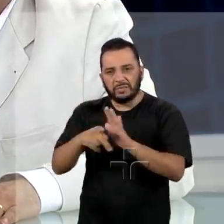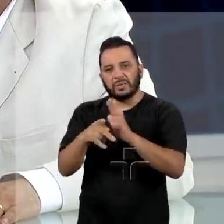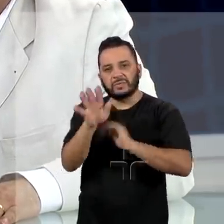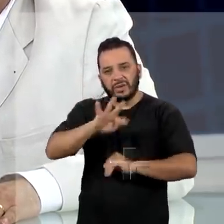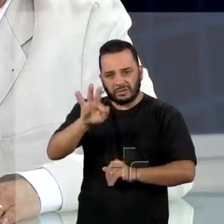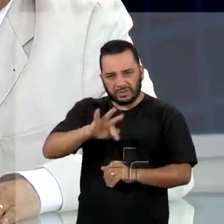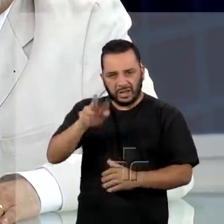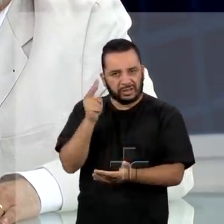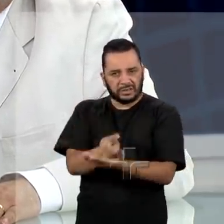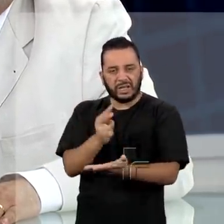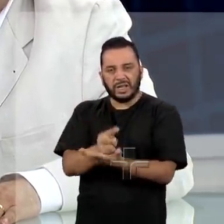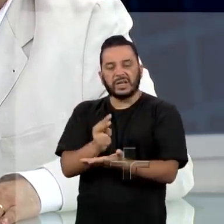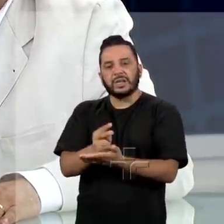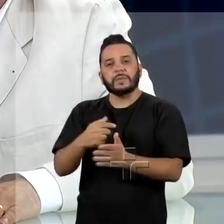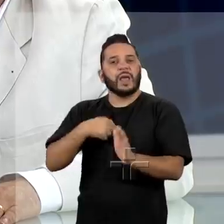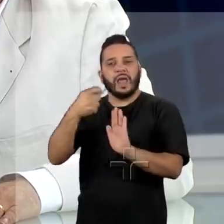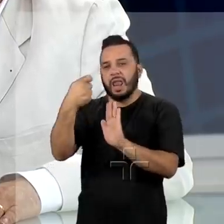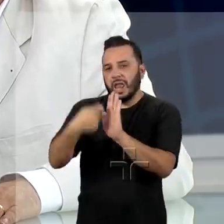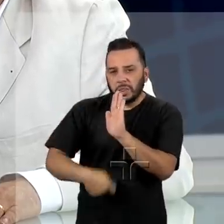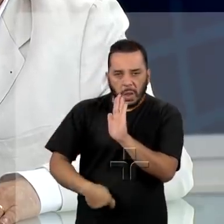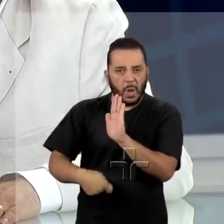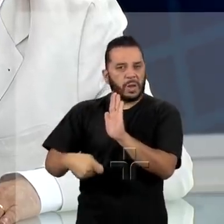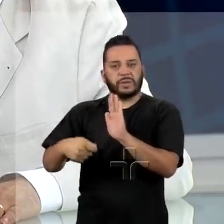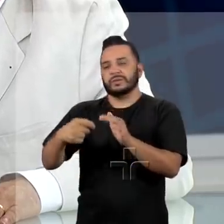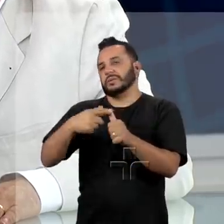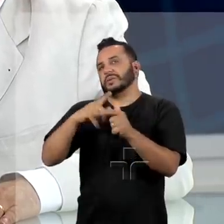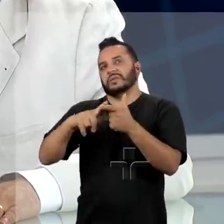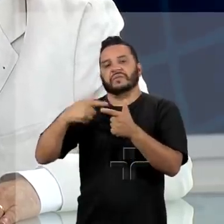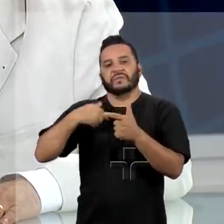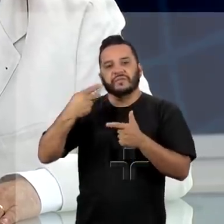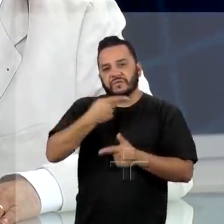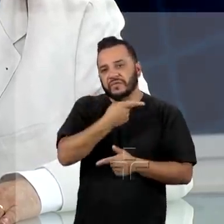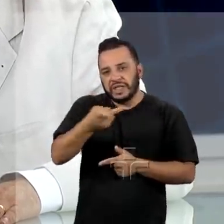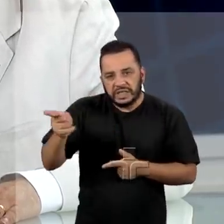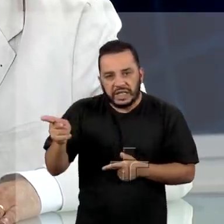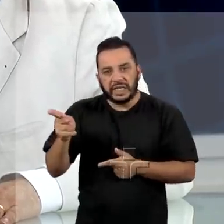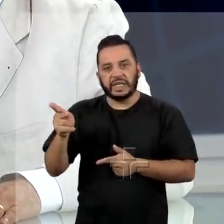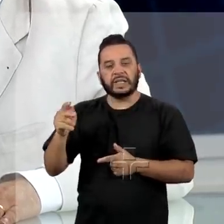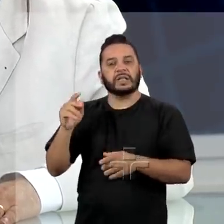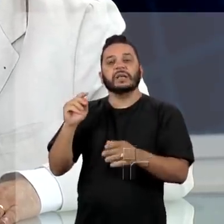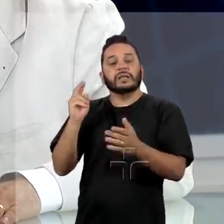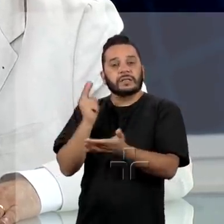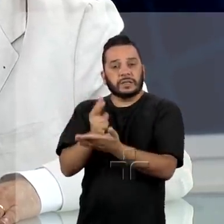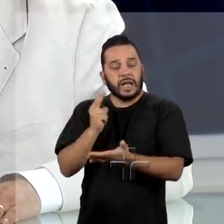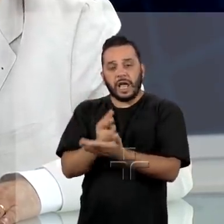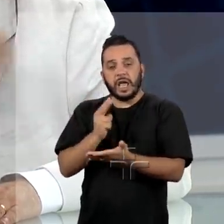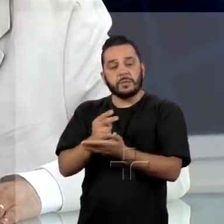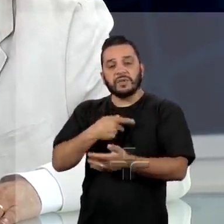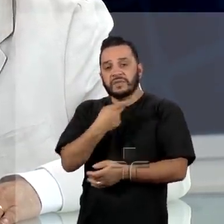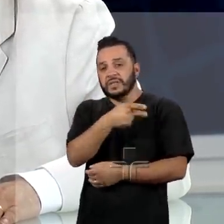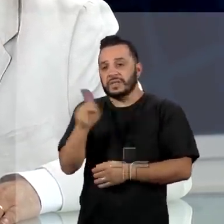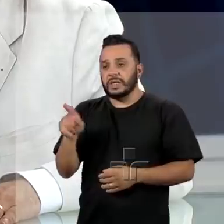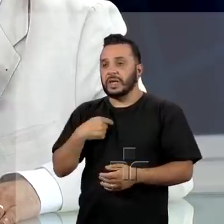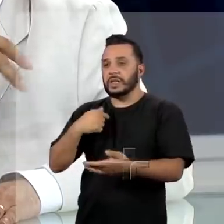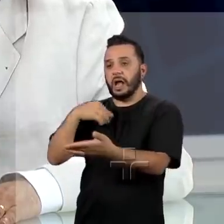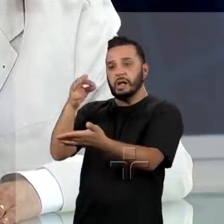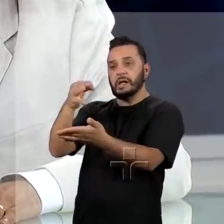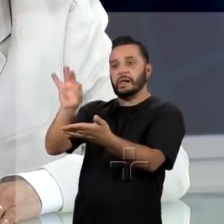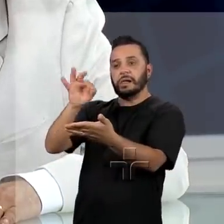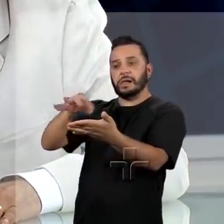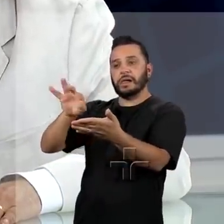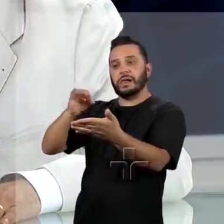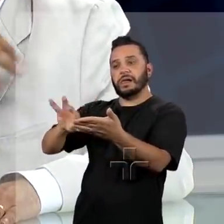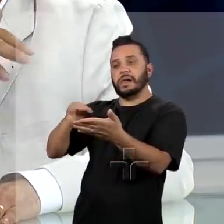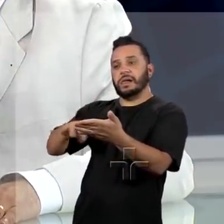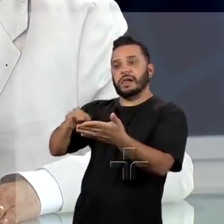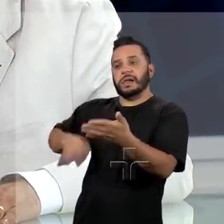universidades o tempo inteiro com relatórios infinitos e visitas, a visita da santa educação, que vem, atrapalha todo mundo